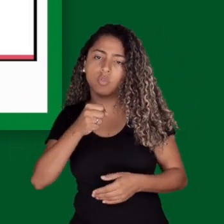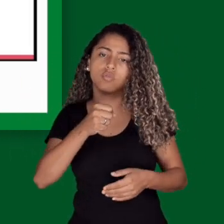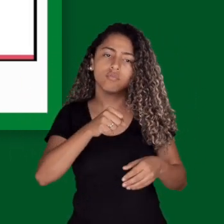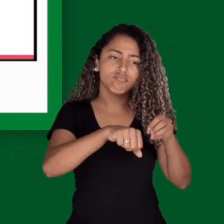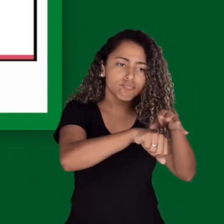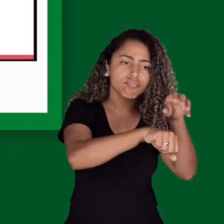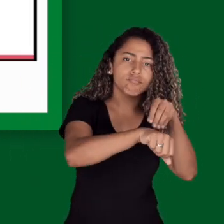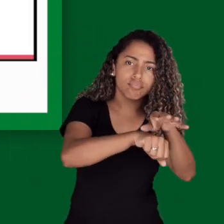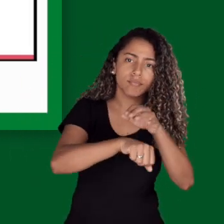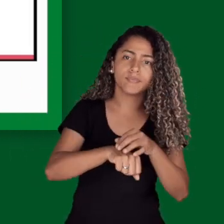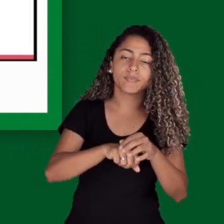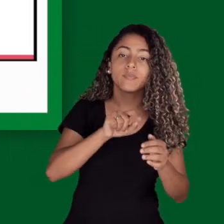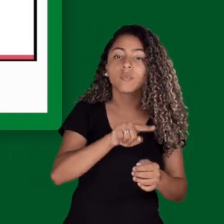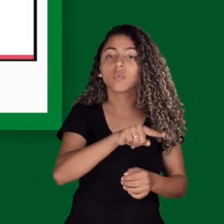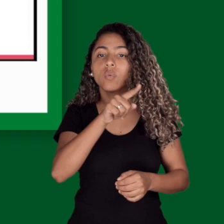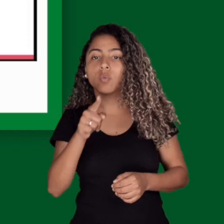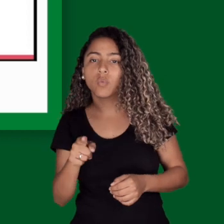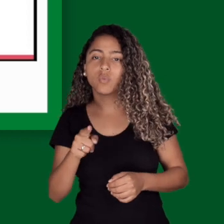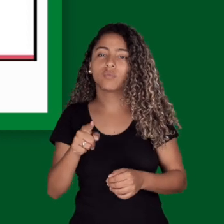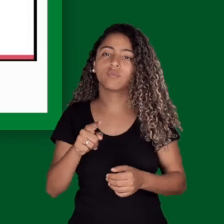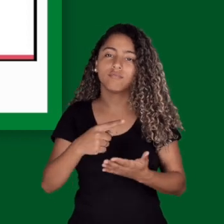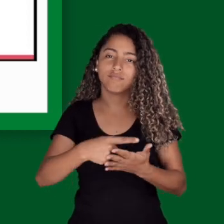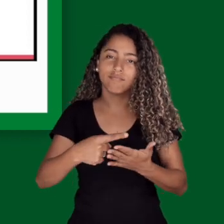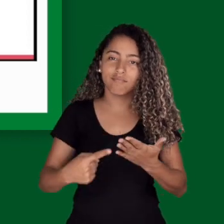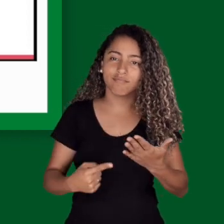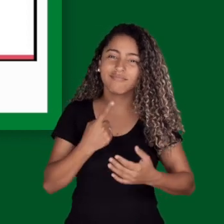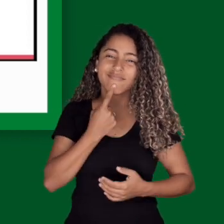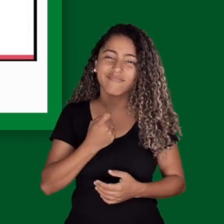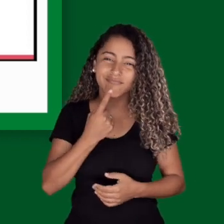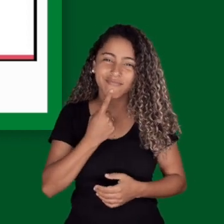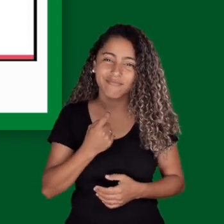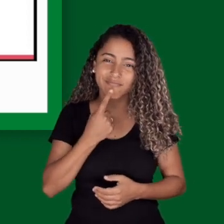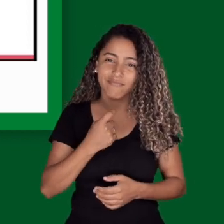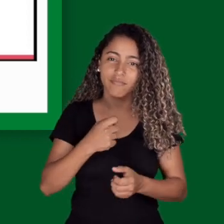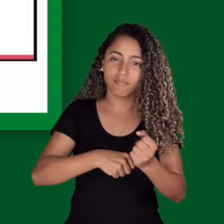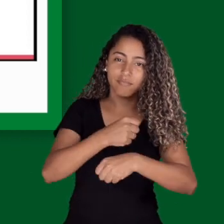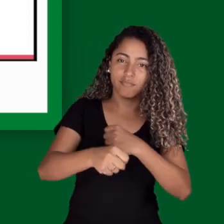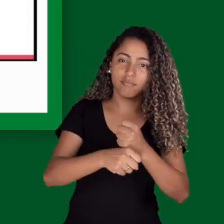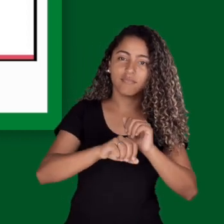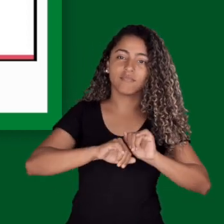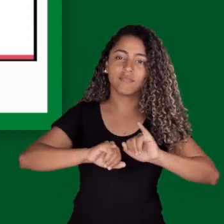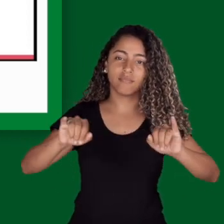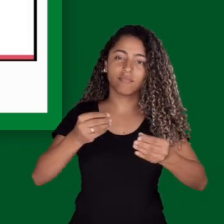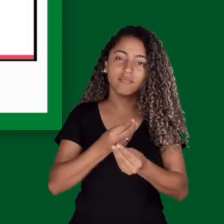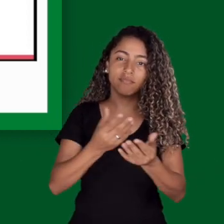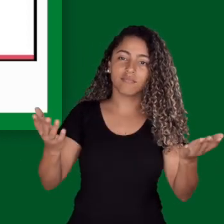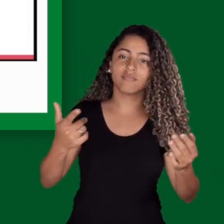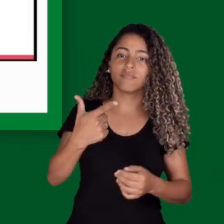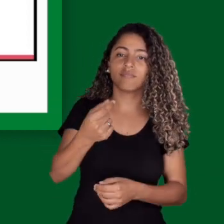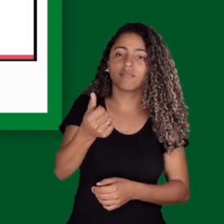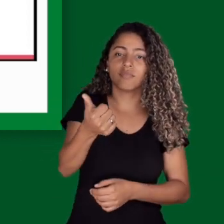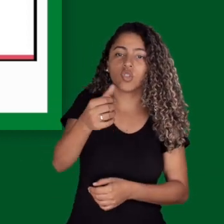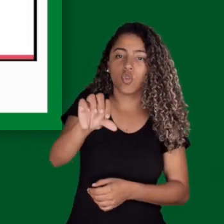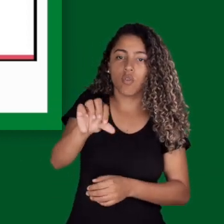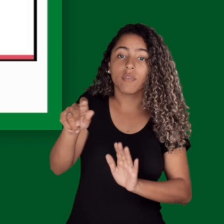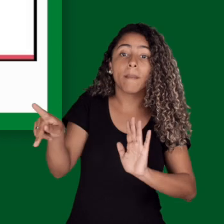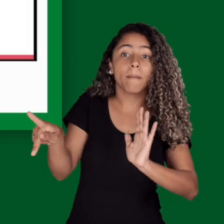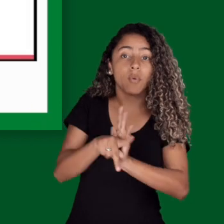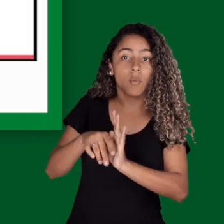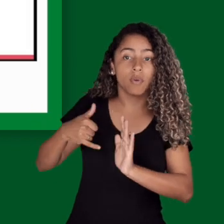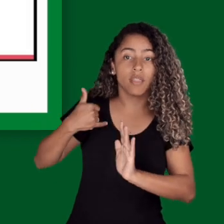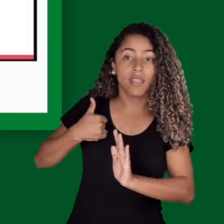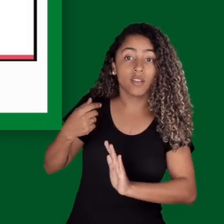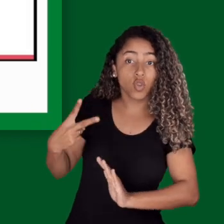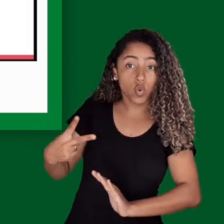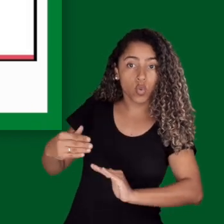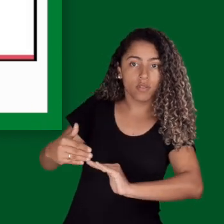adulta e o idoso. E em 2019 foi publicado um guia alimentar, esse vermelhinho aqui do lado, que é um guia